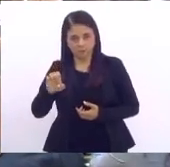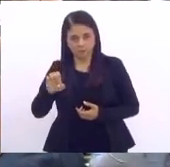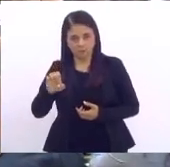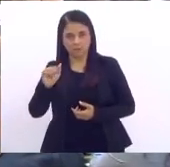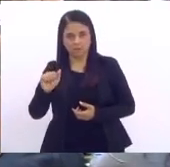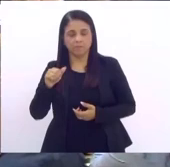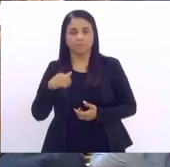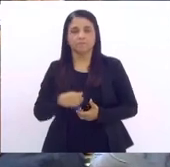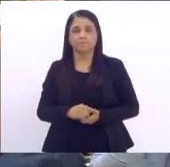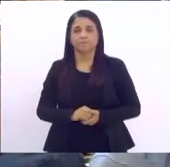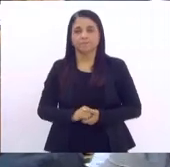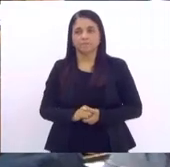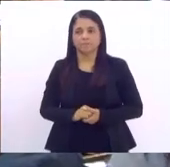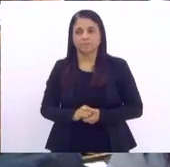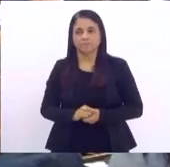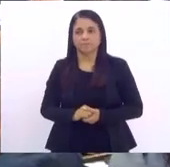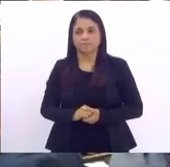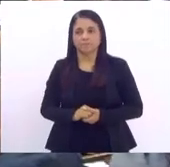Favorável.